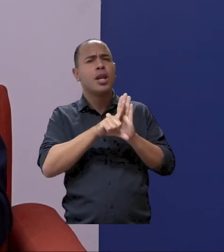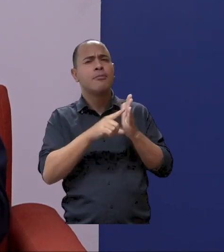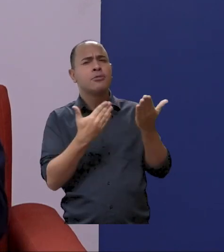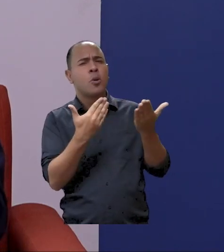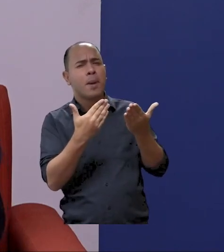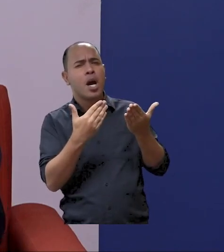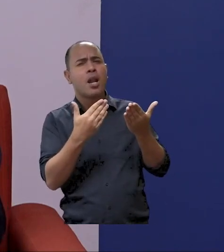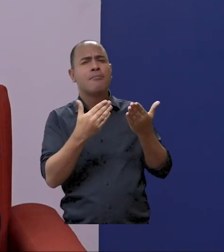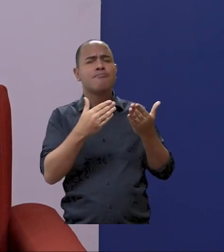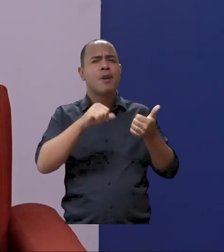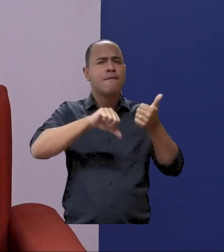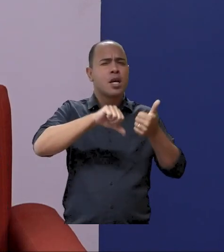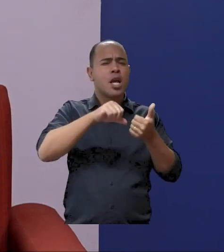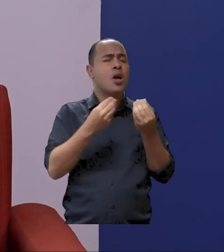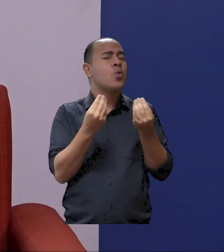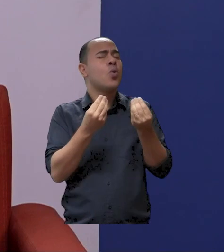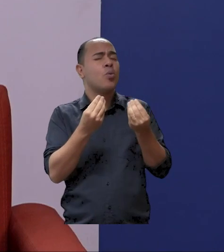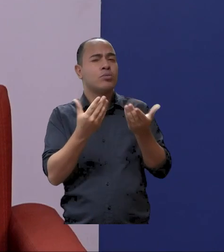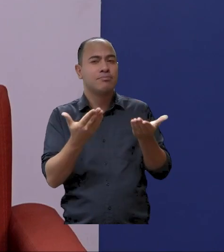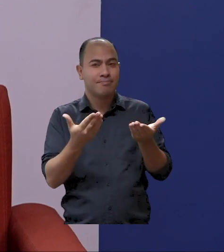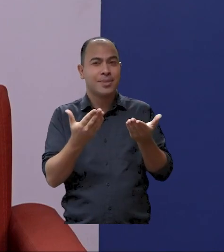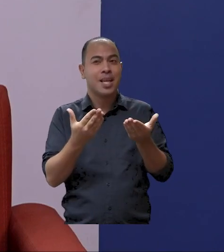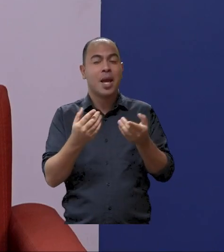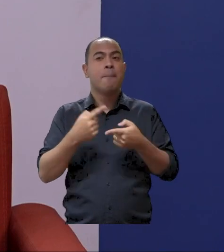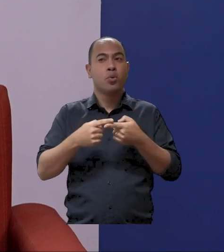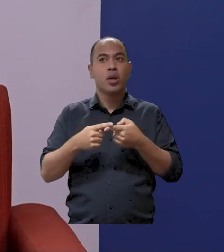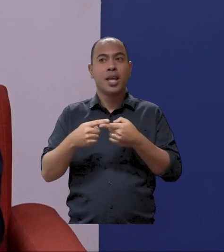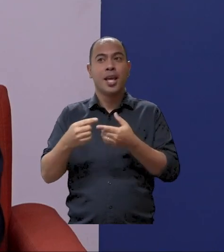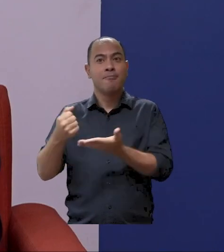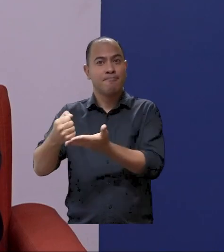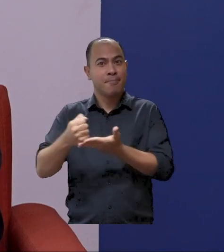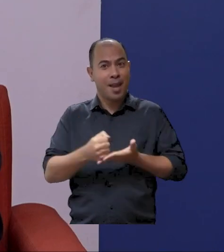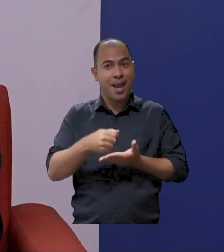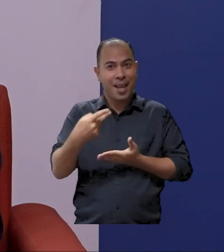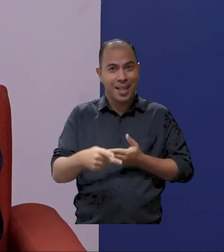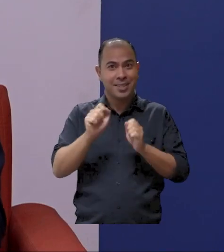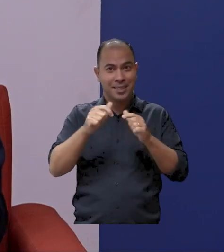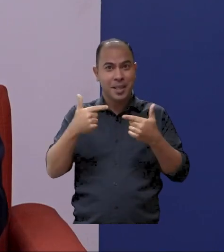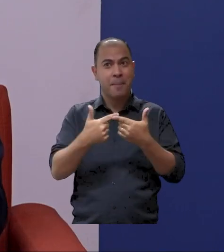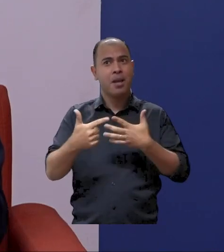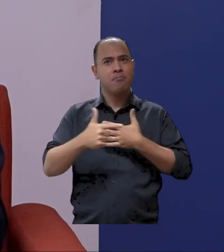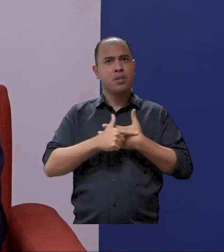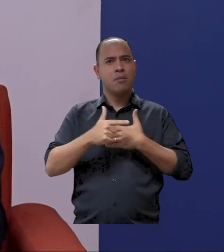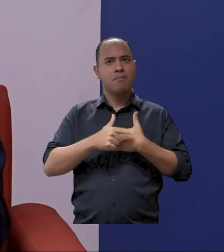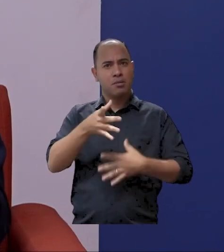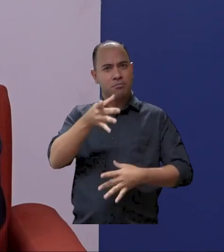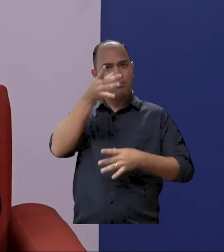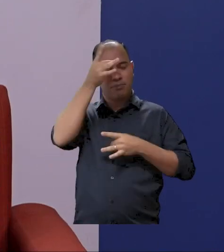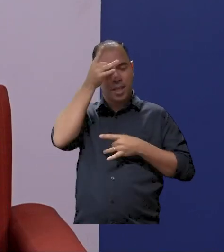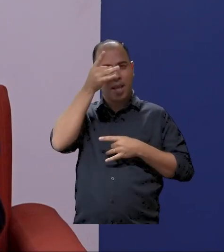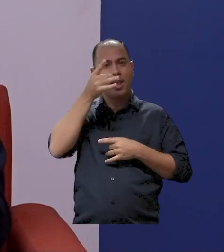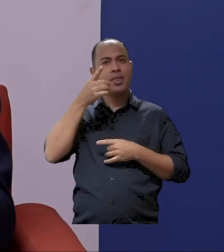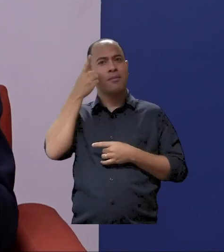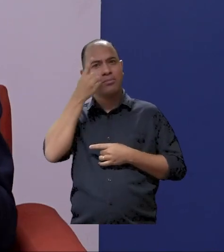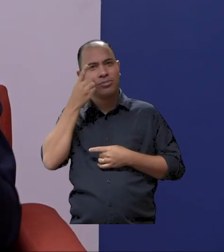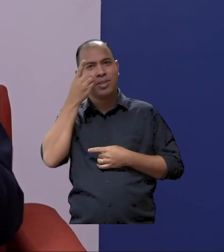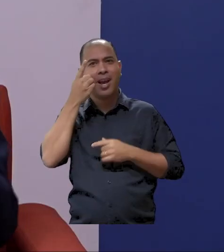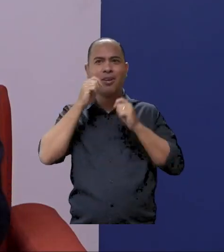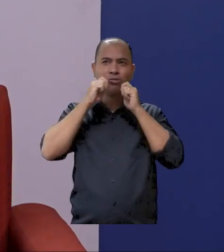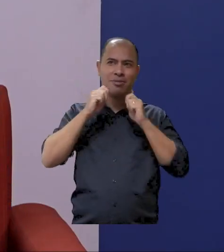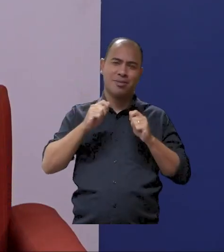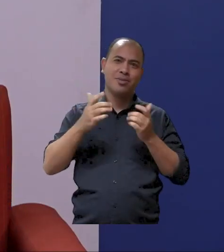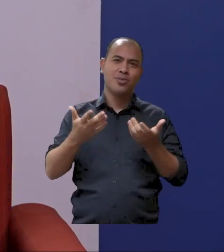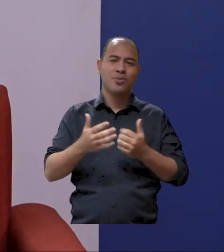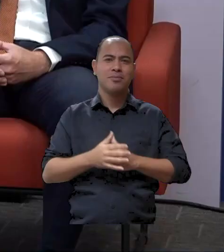e também análise dessas proposições legislativas, né, porque eles vão estar aqui na Assembleia como se fossem deputados, deputadas, assessores